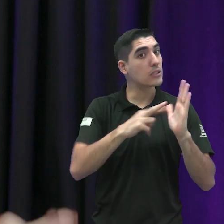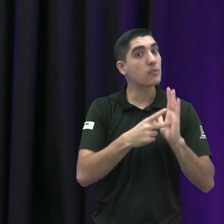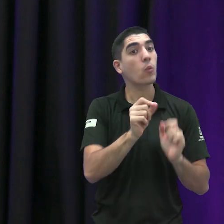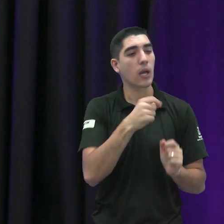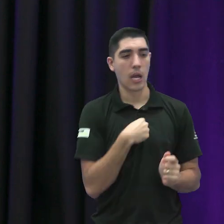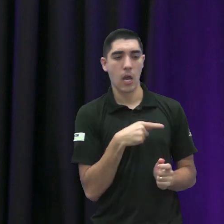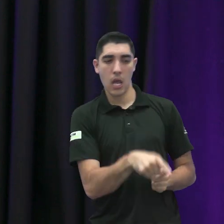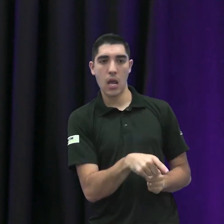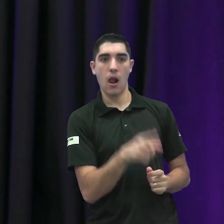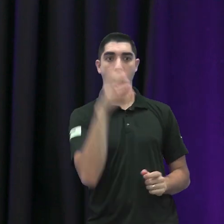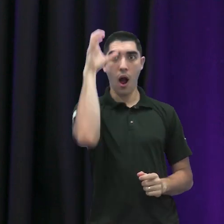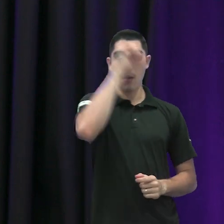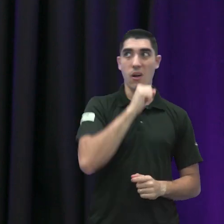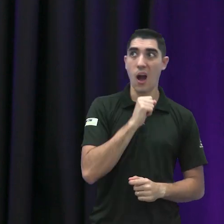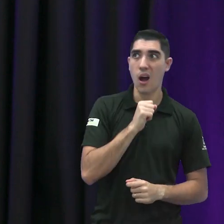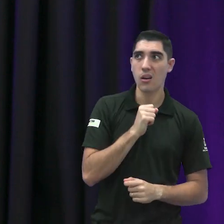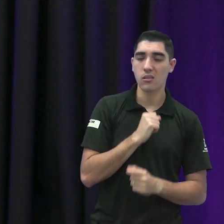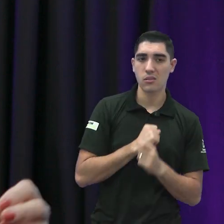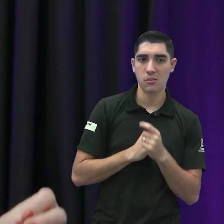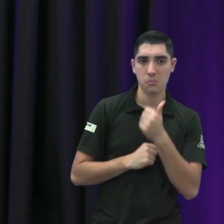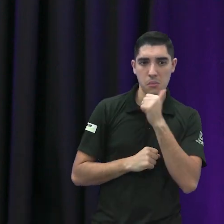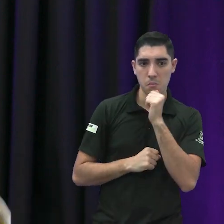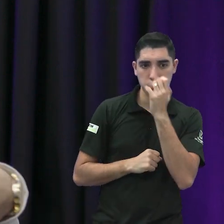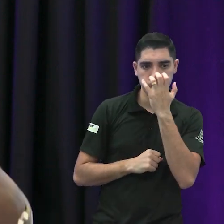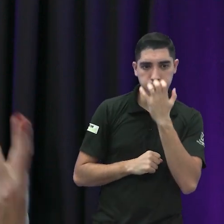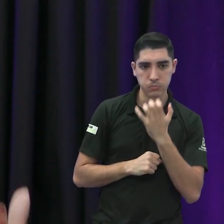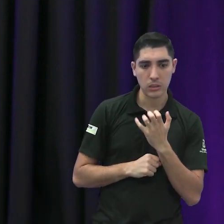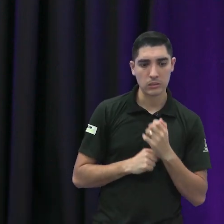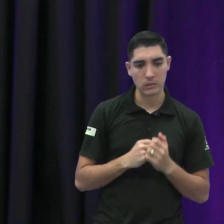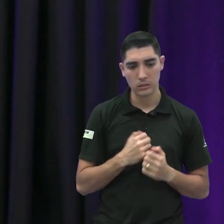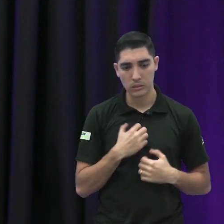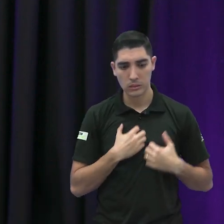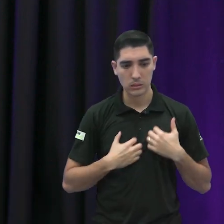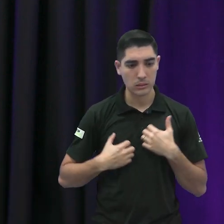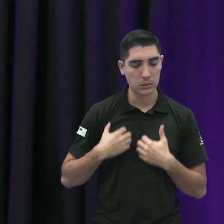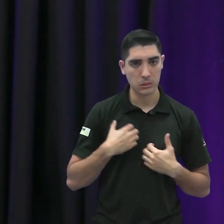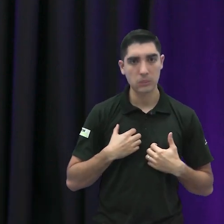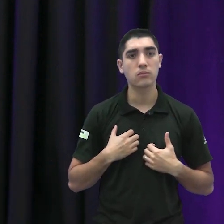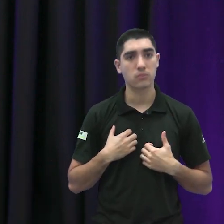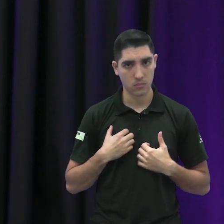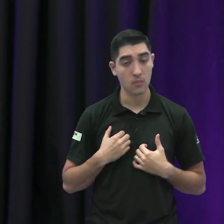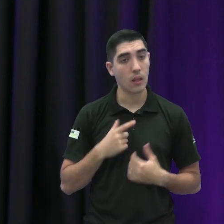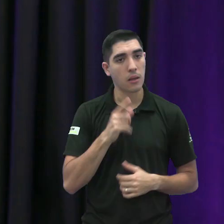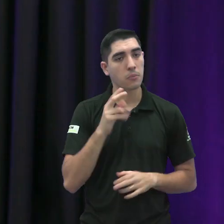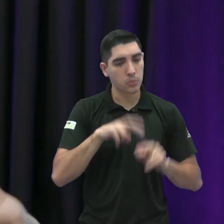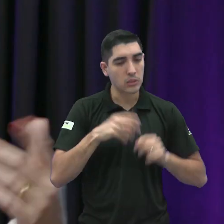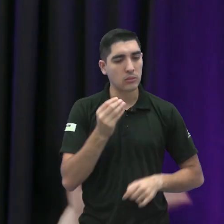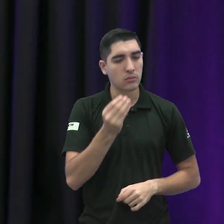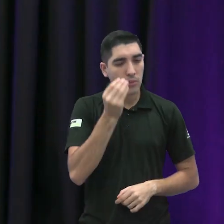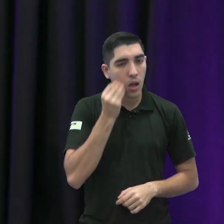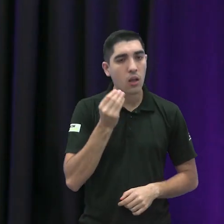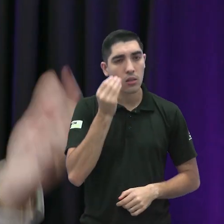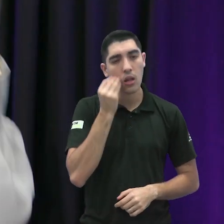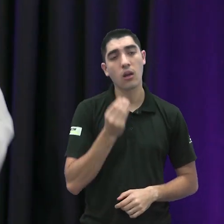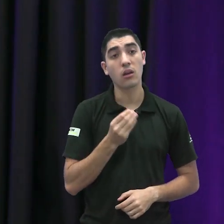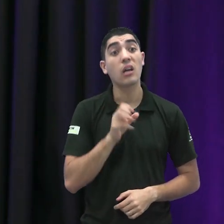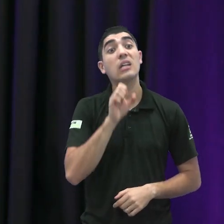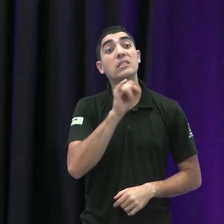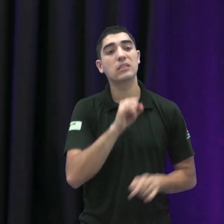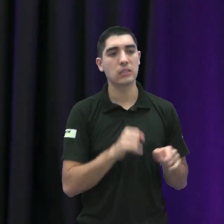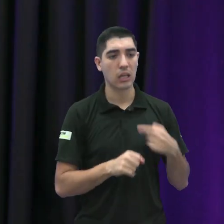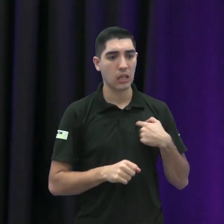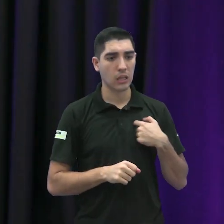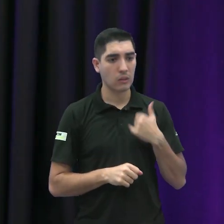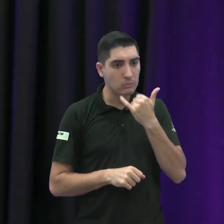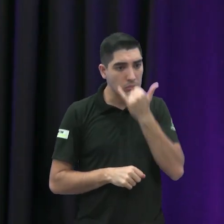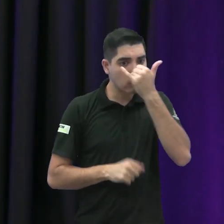eu também estou tolhindo a minha criança de se expressar quando ela achar que deve se expressar, de tentar. Por quê? Vai